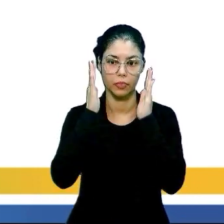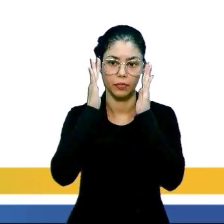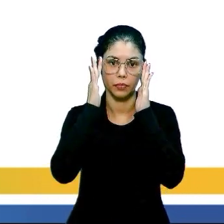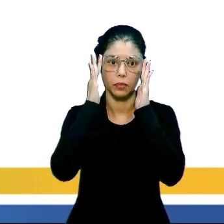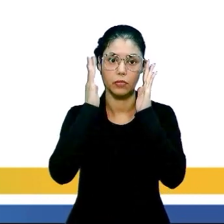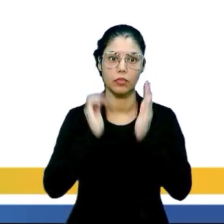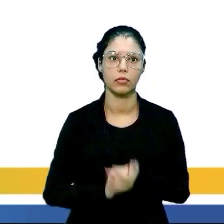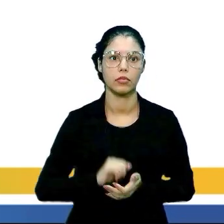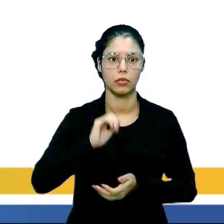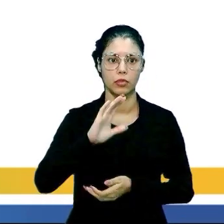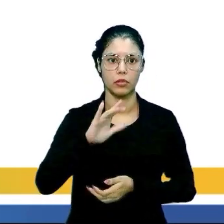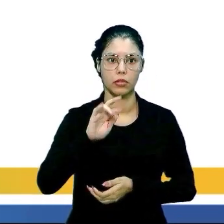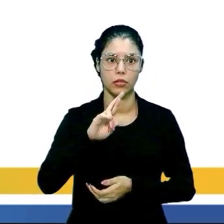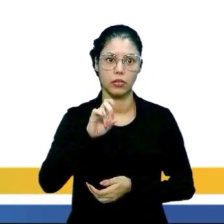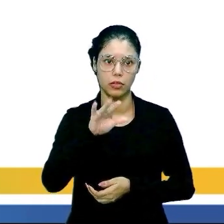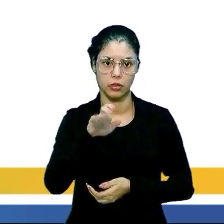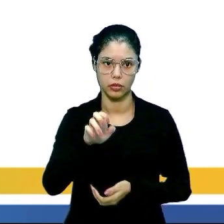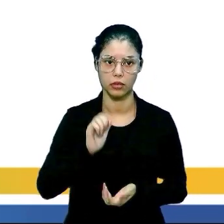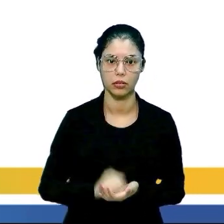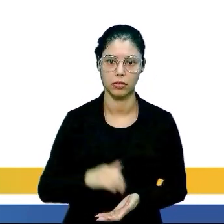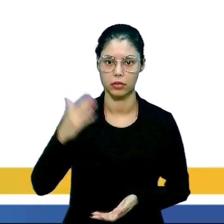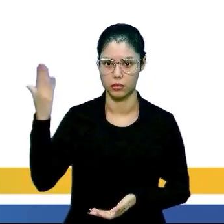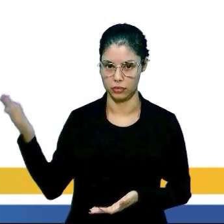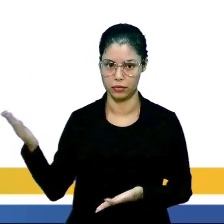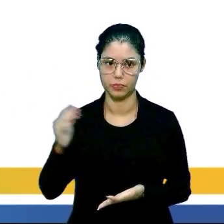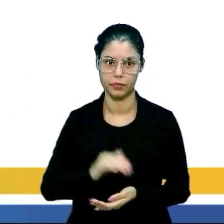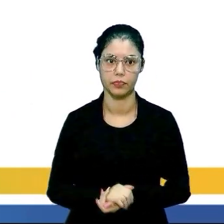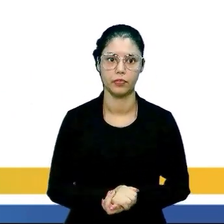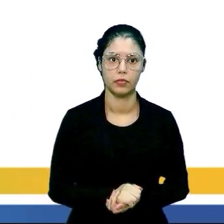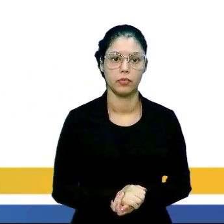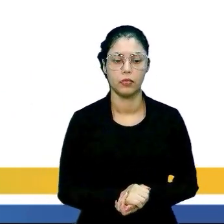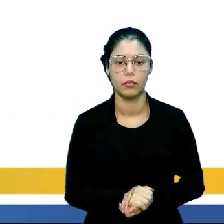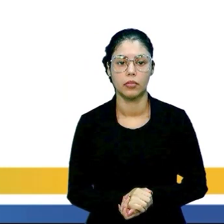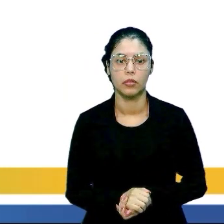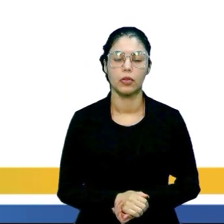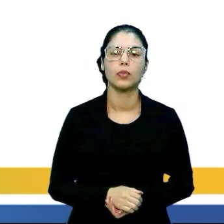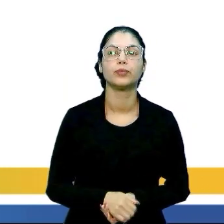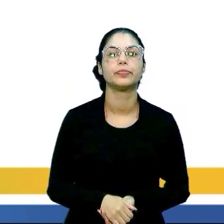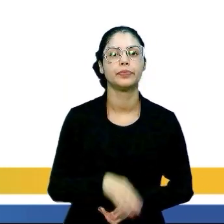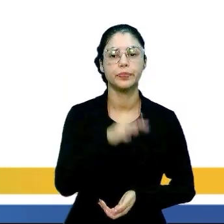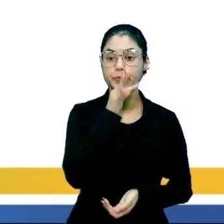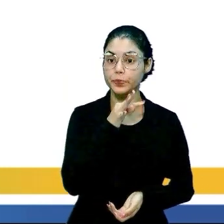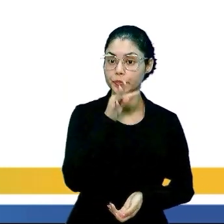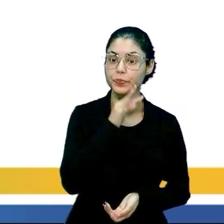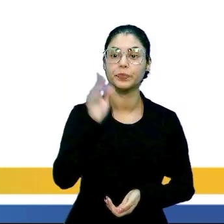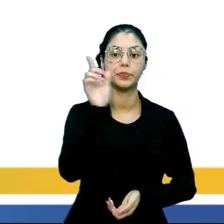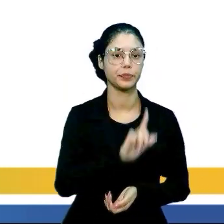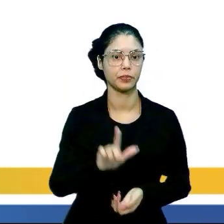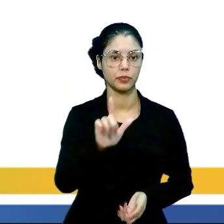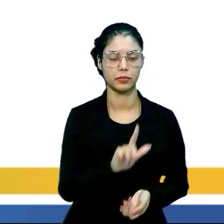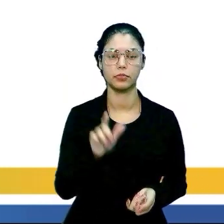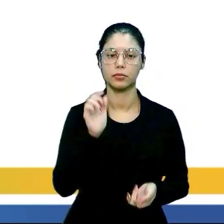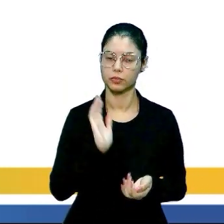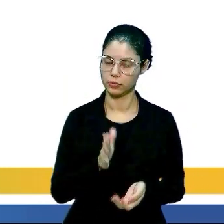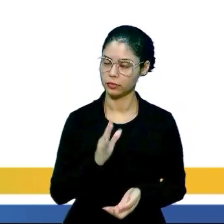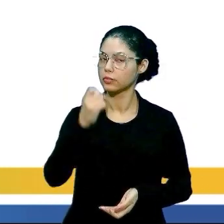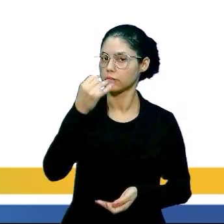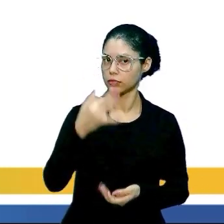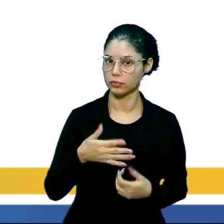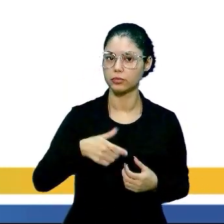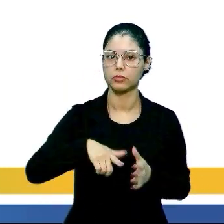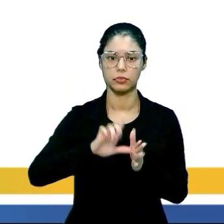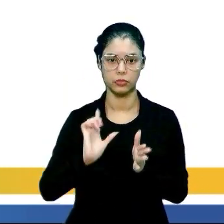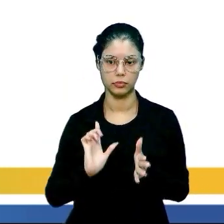A Clarice Lispector, temos aí uma outra figura feminina na literatura brasileira, eu já havia